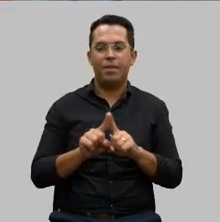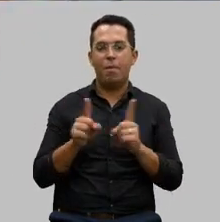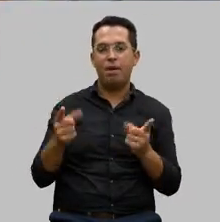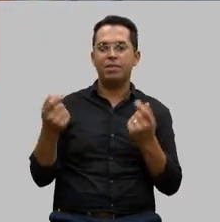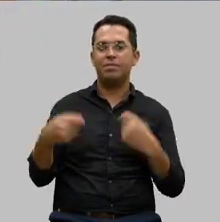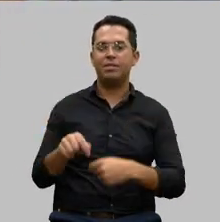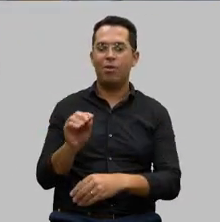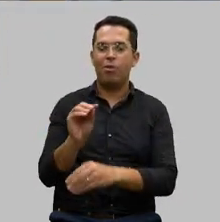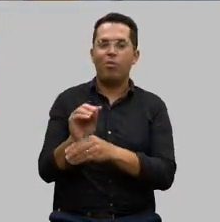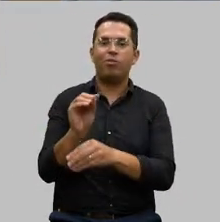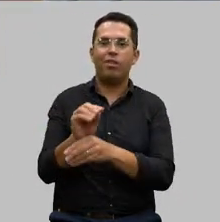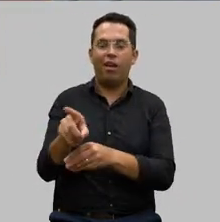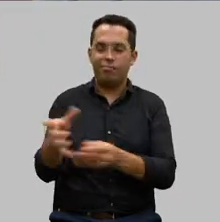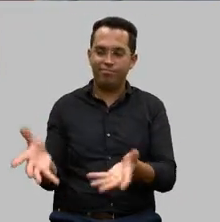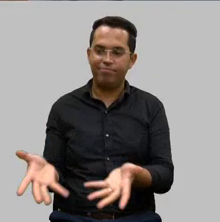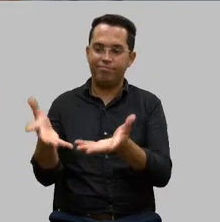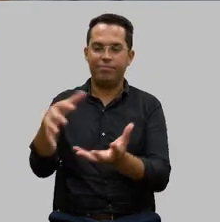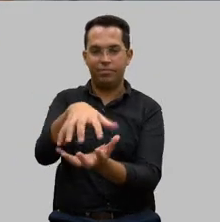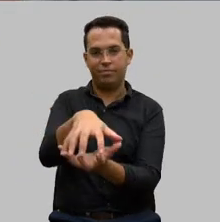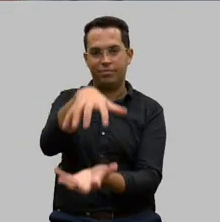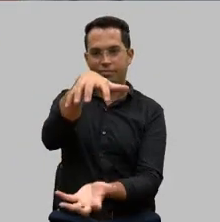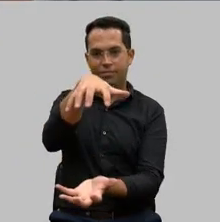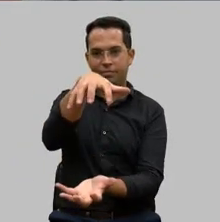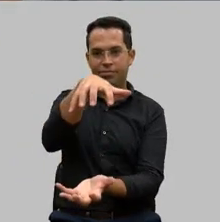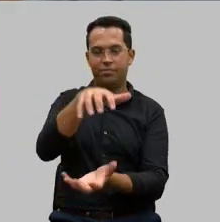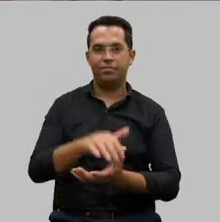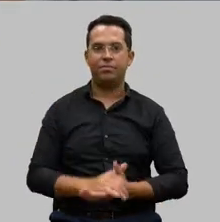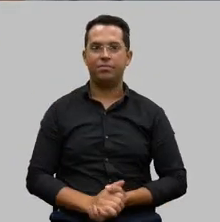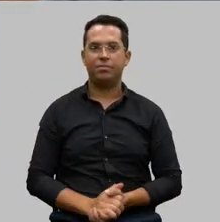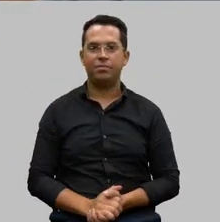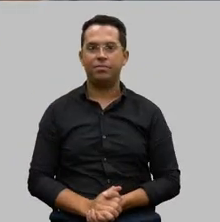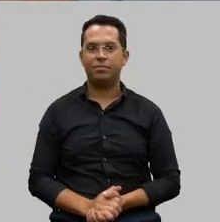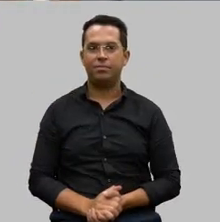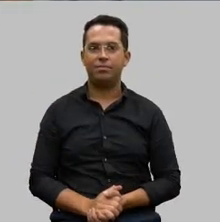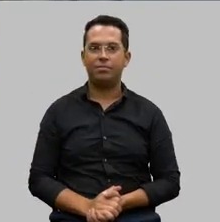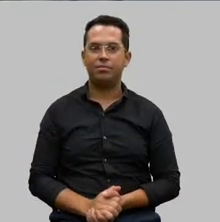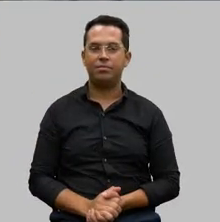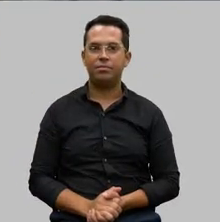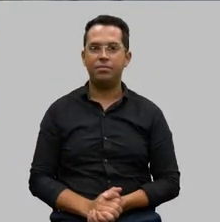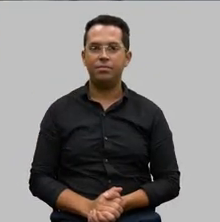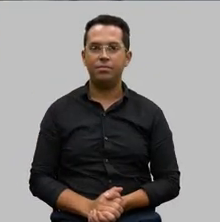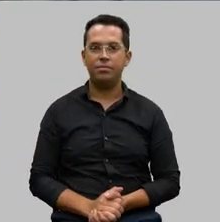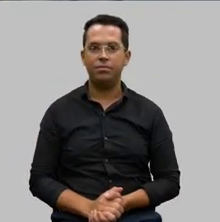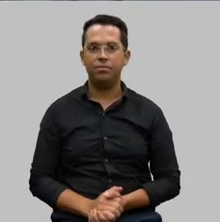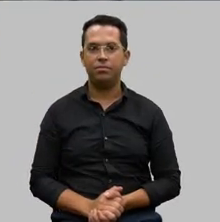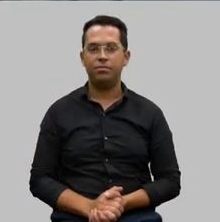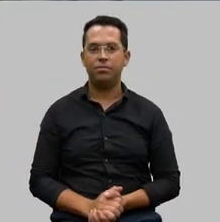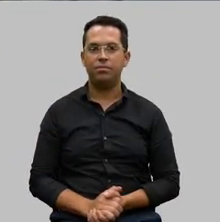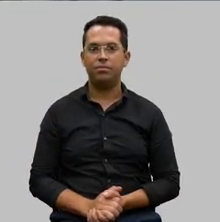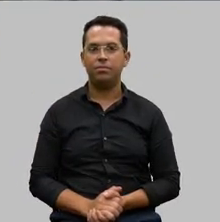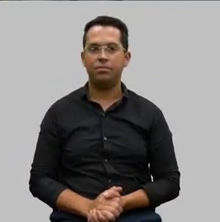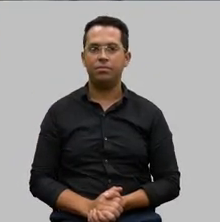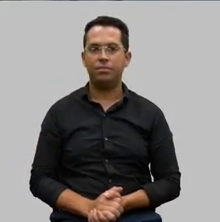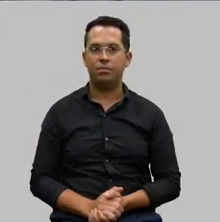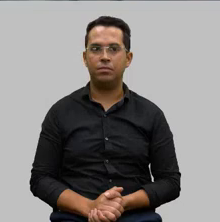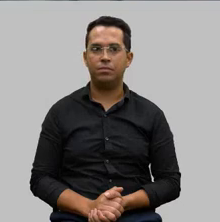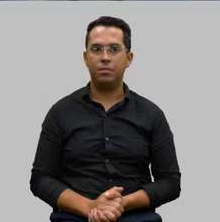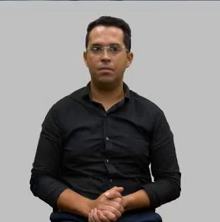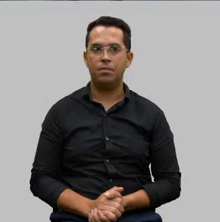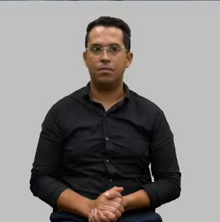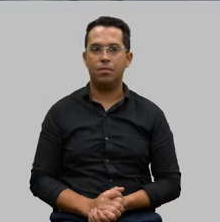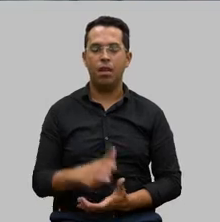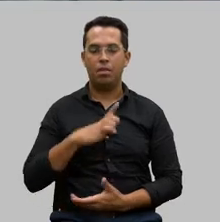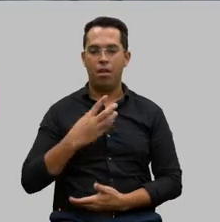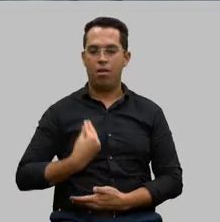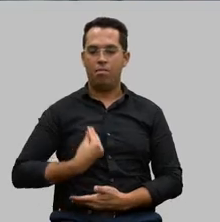desse desse fundo de ação da miséria eh ter ter uma participação aí para as